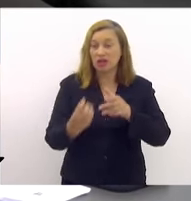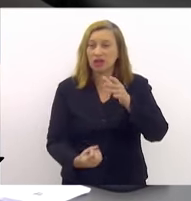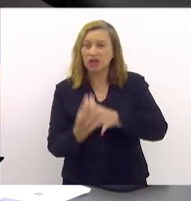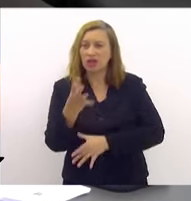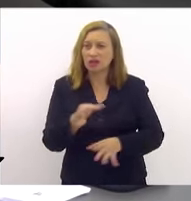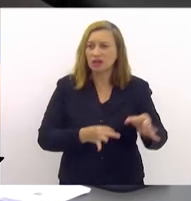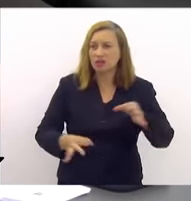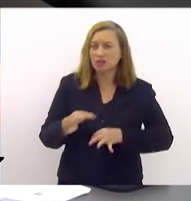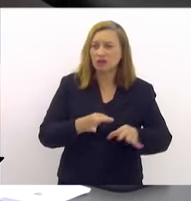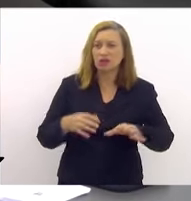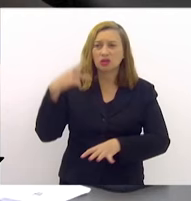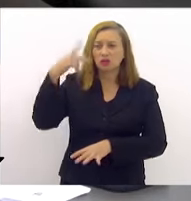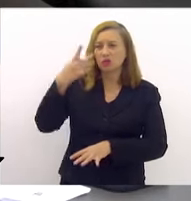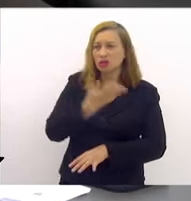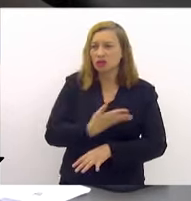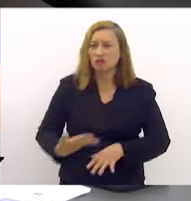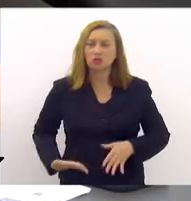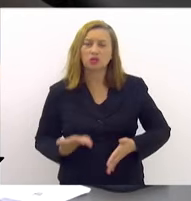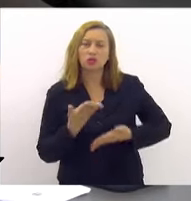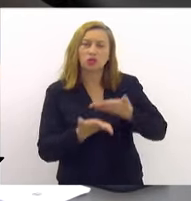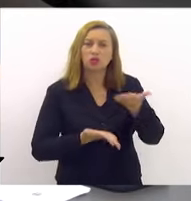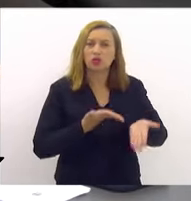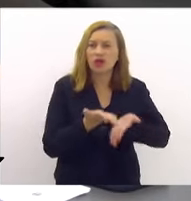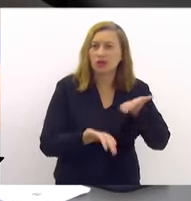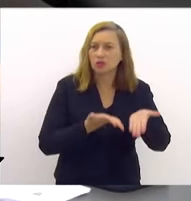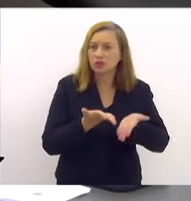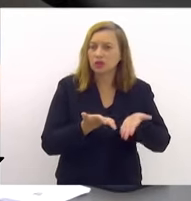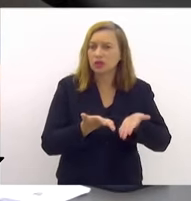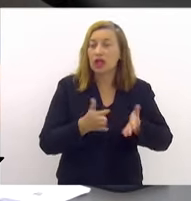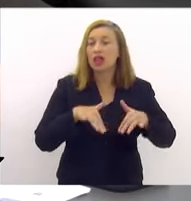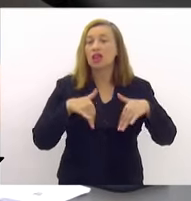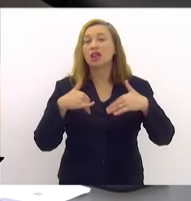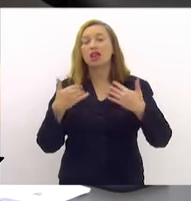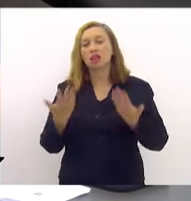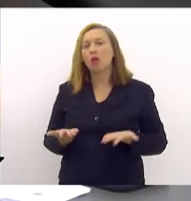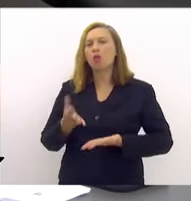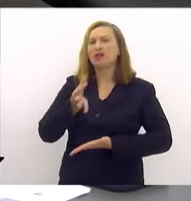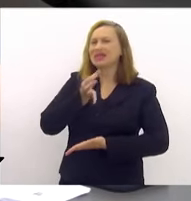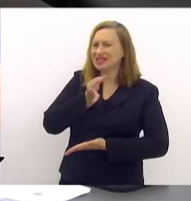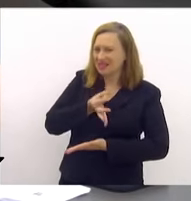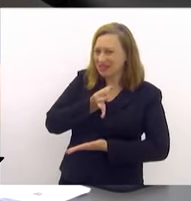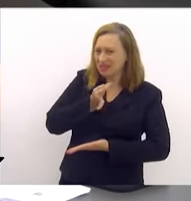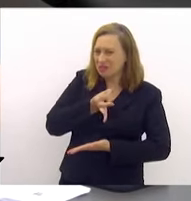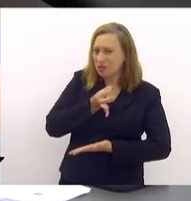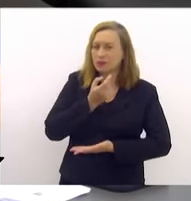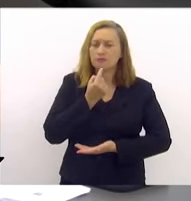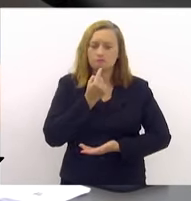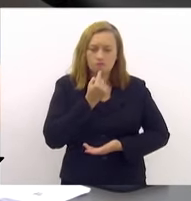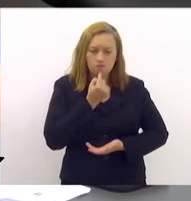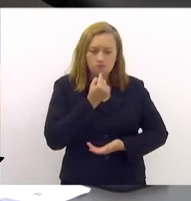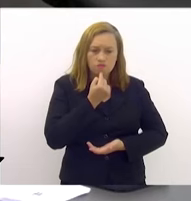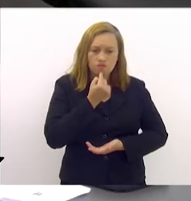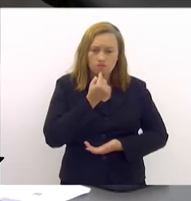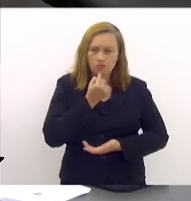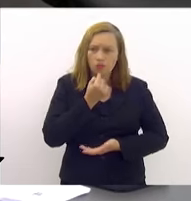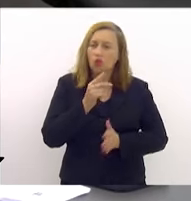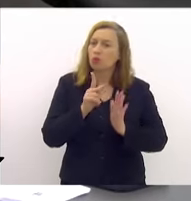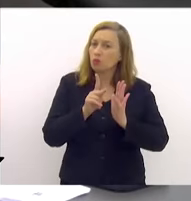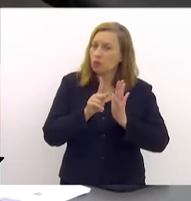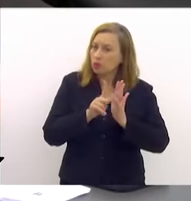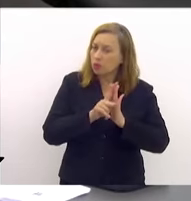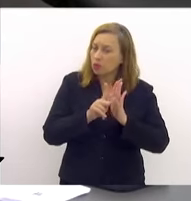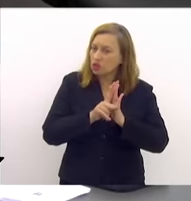de Políticas Públicas do Cuidado. Então, evidentemente, o projeto